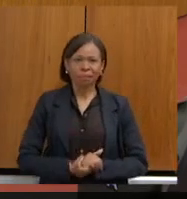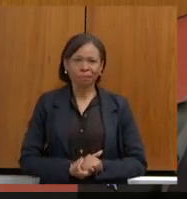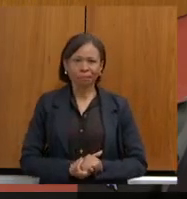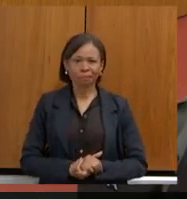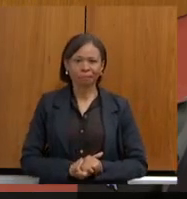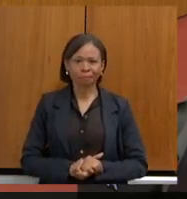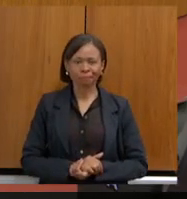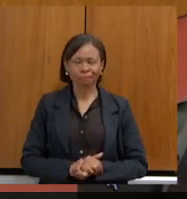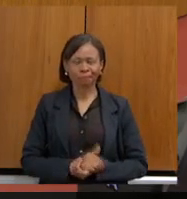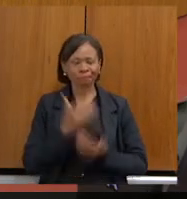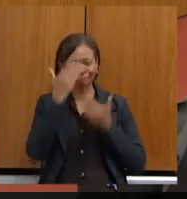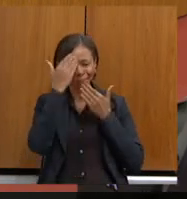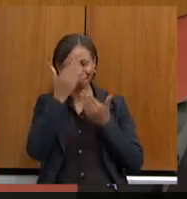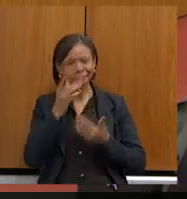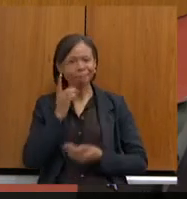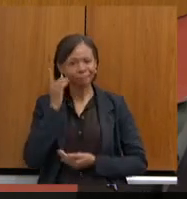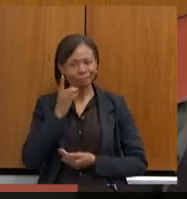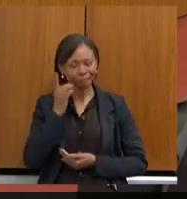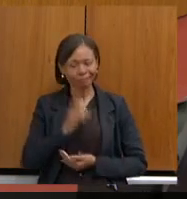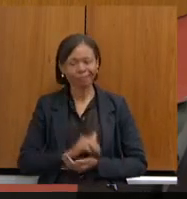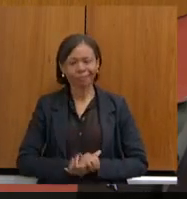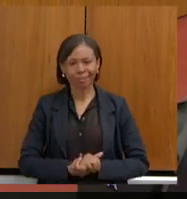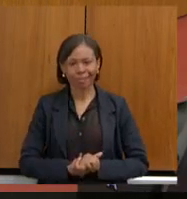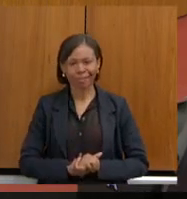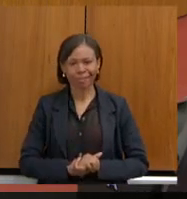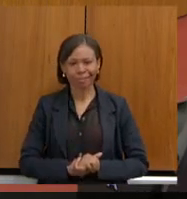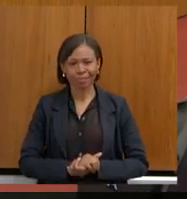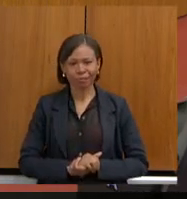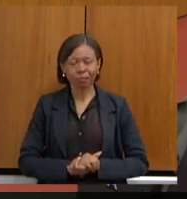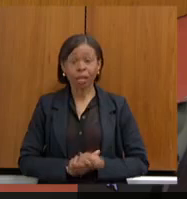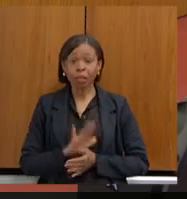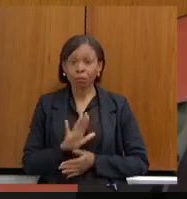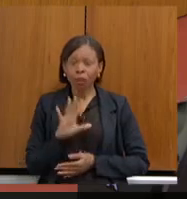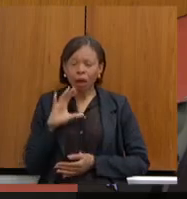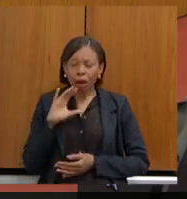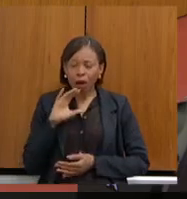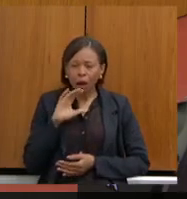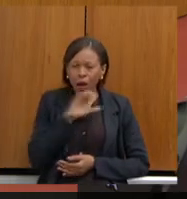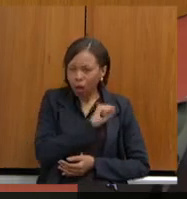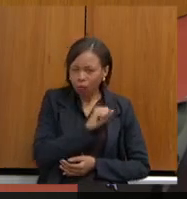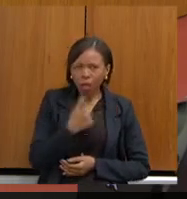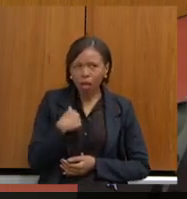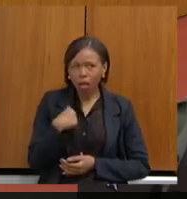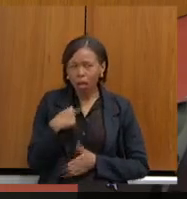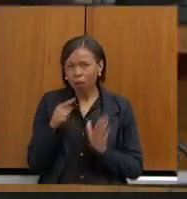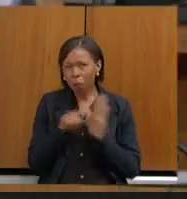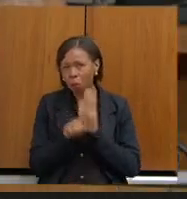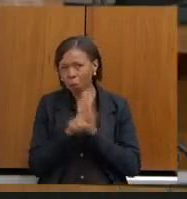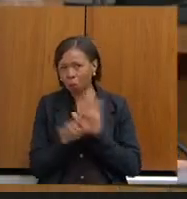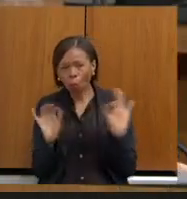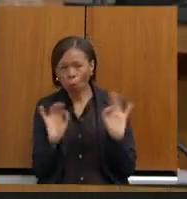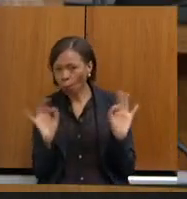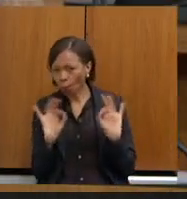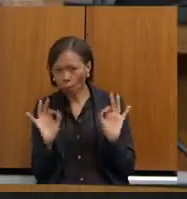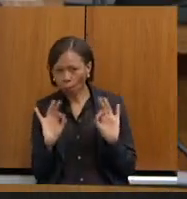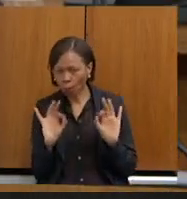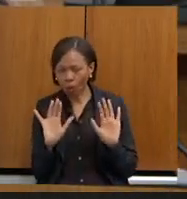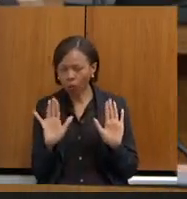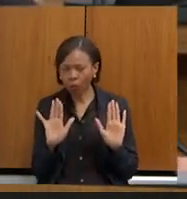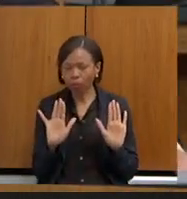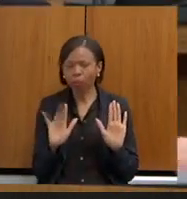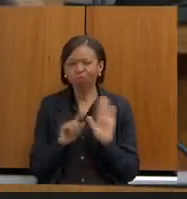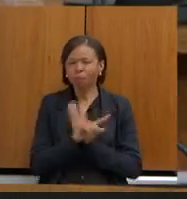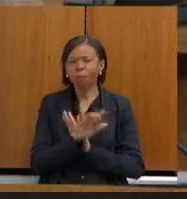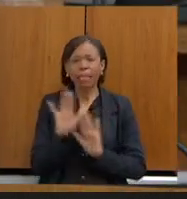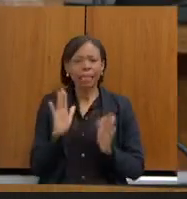Obrigado Deputado Sargento Rodrigues Presidente dessa comissão rapidamente eu não tenho nenhuma indagação a fazer ao